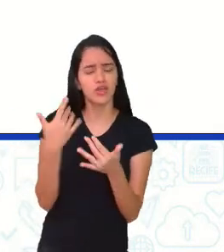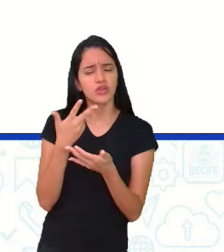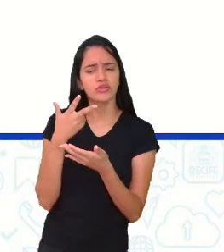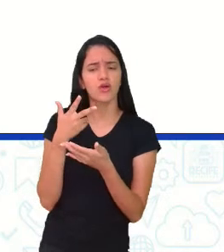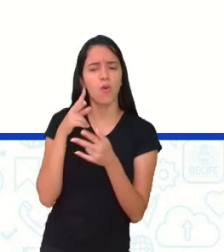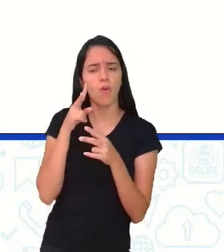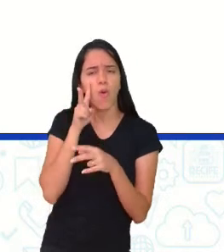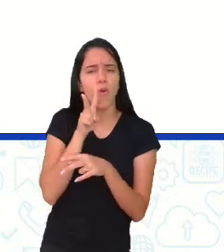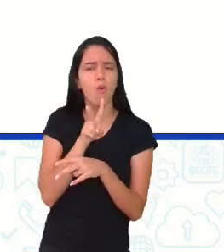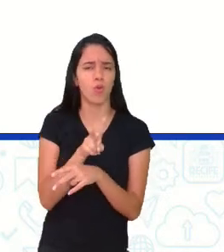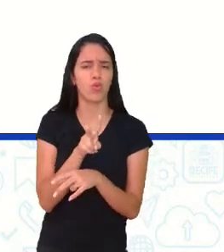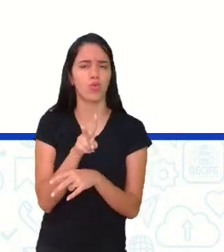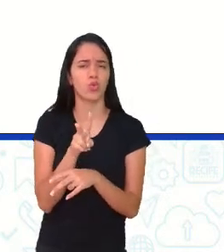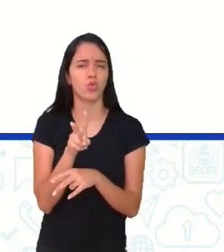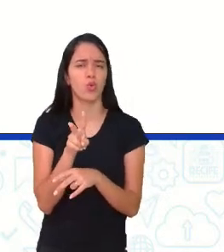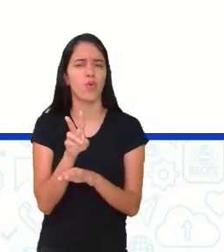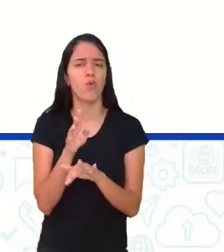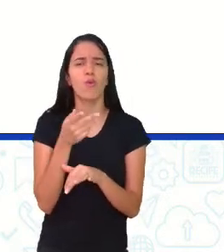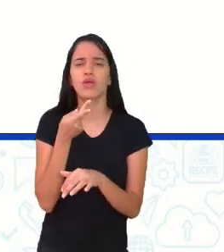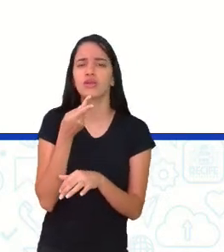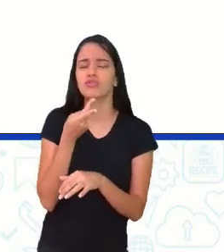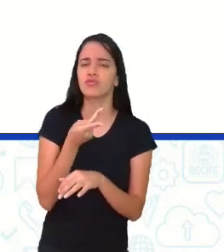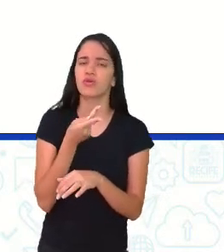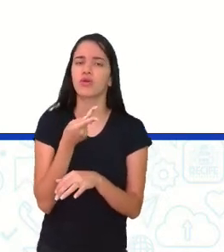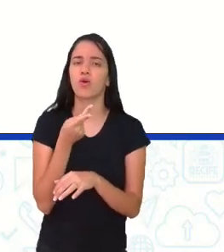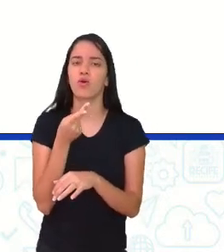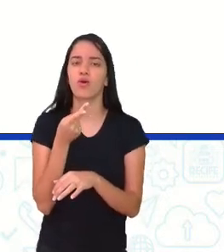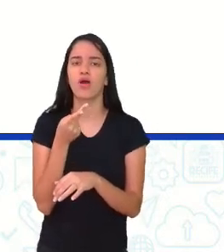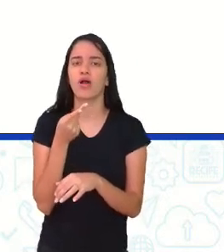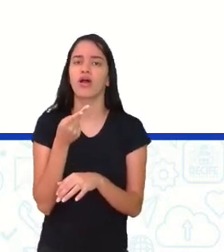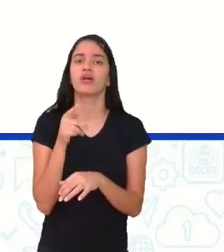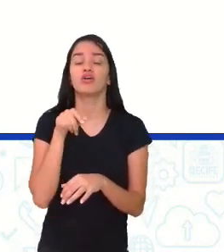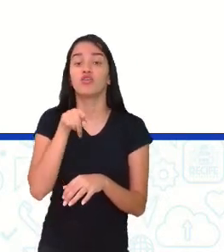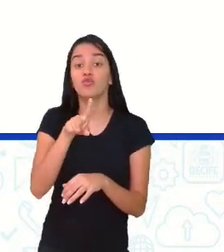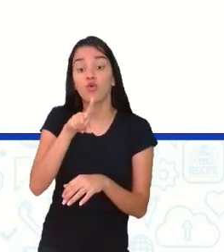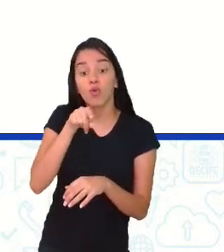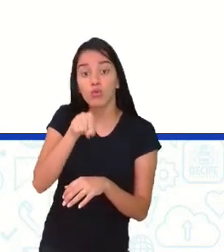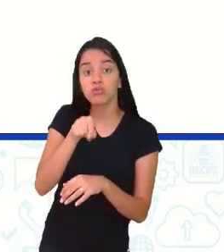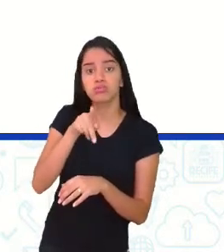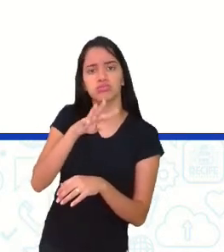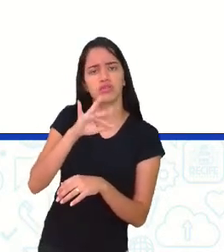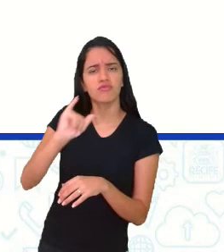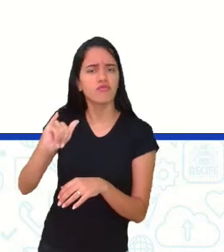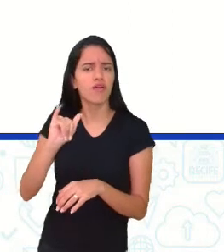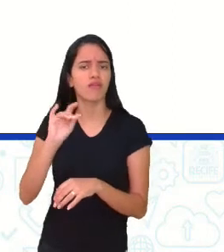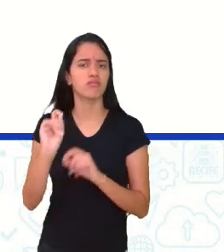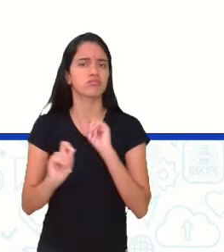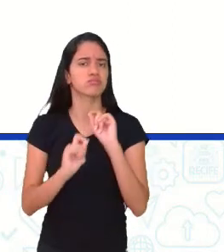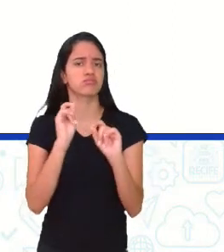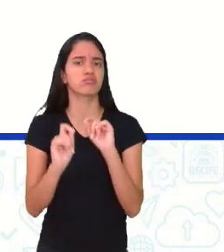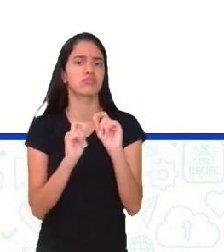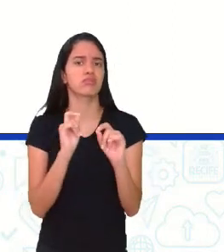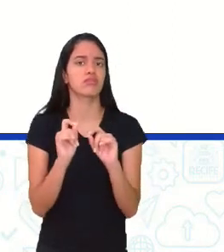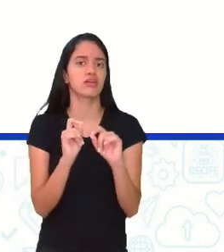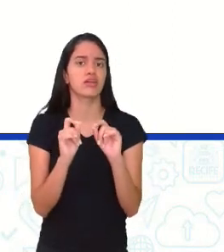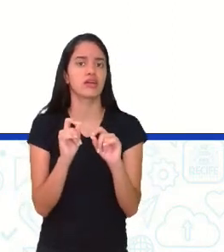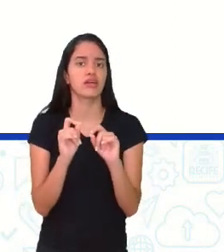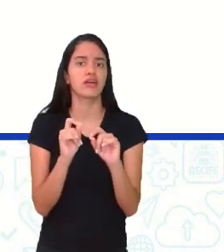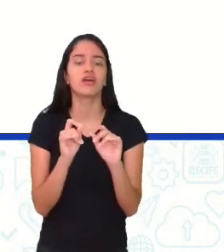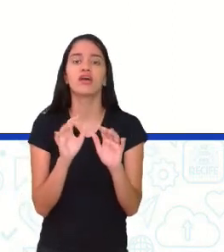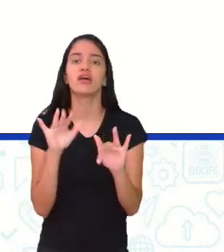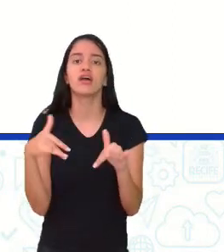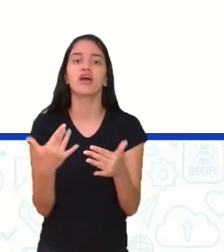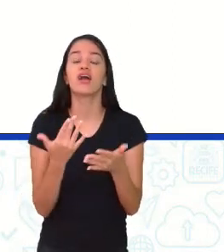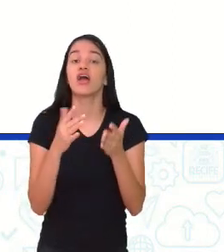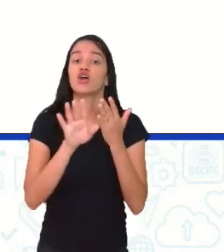para o grão-vizir dele e disse: você vai ter que tirar ela da